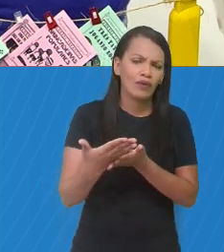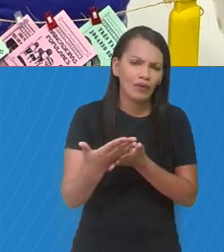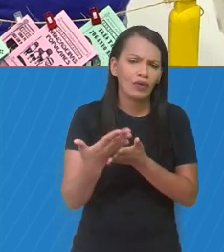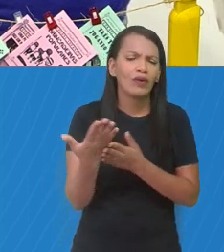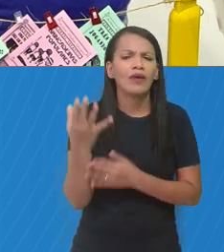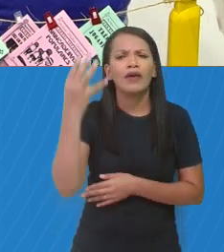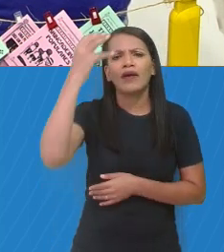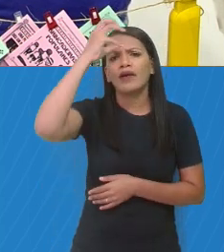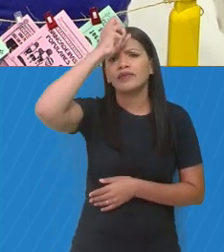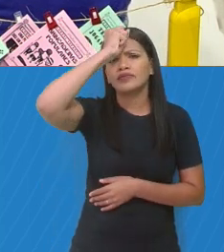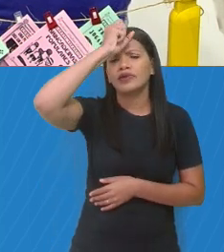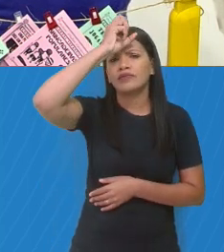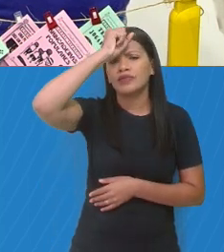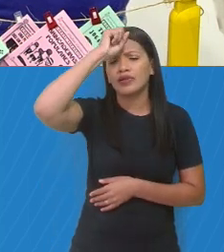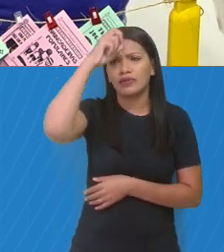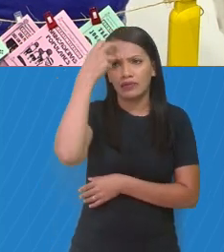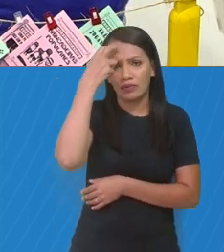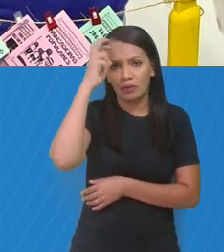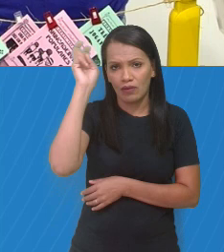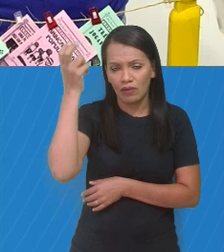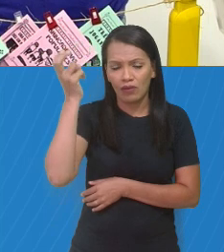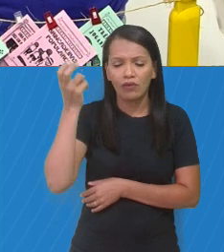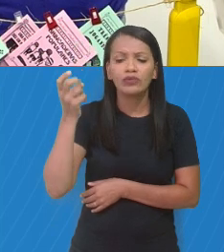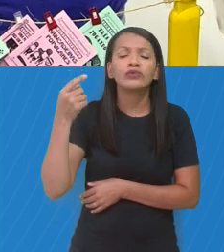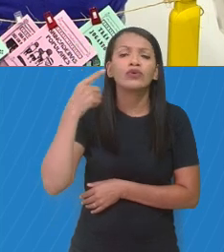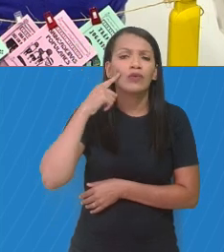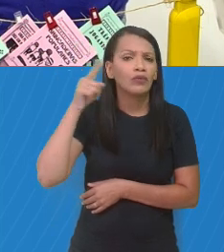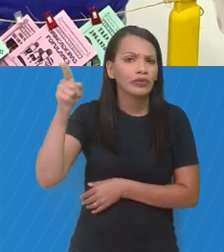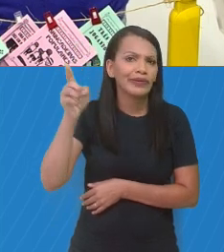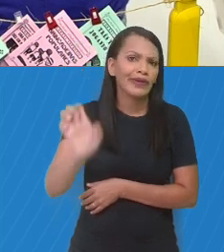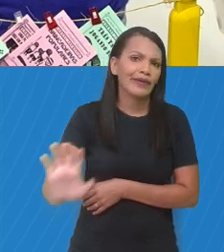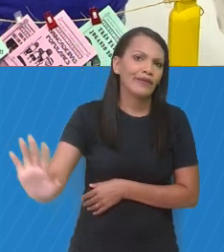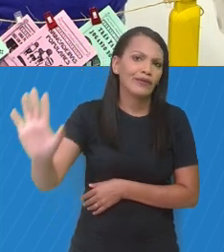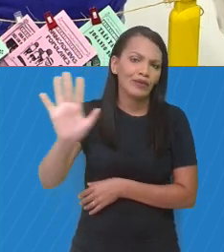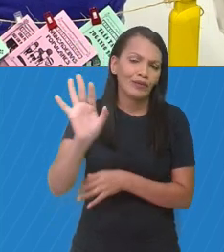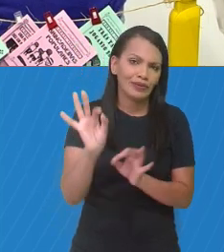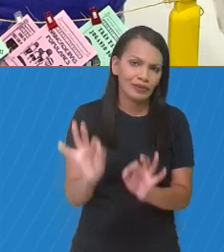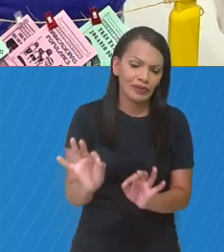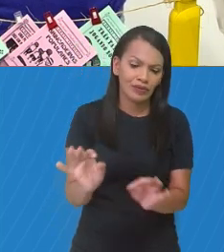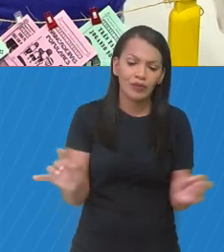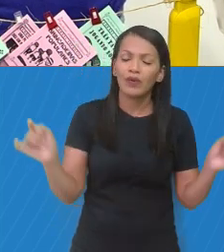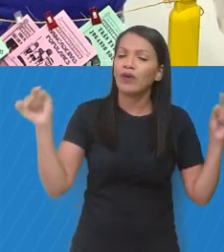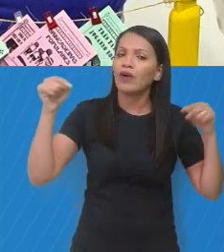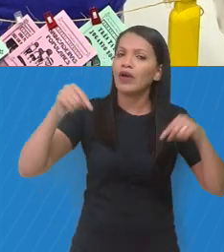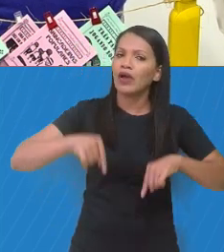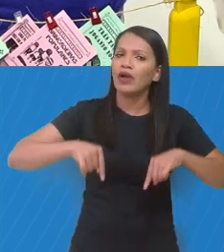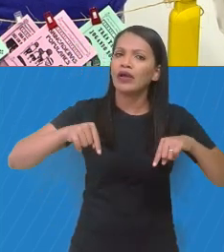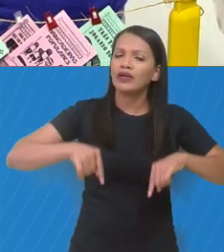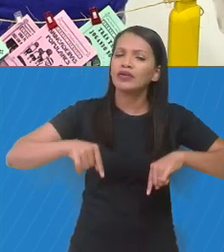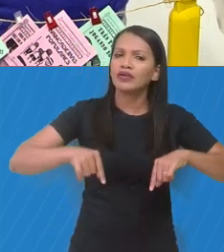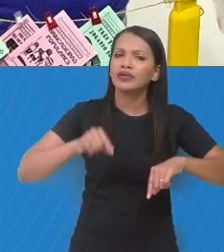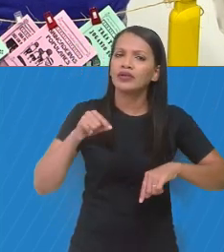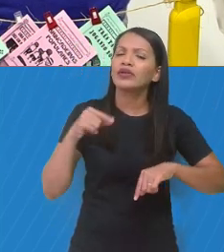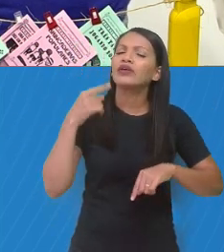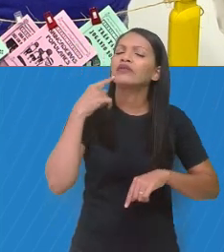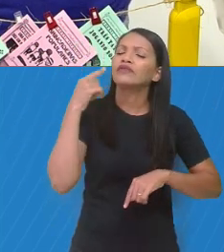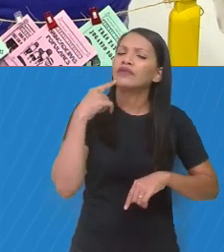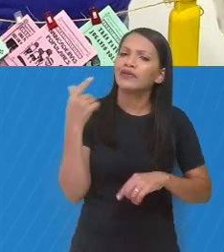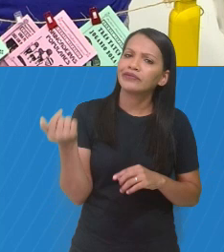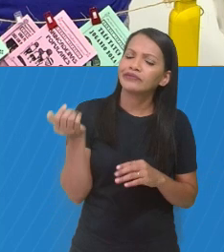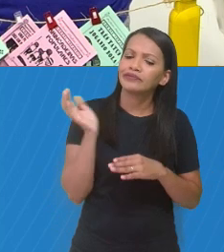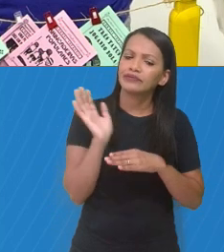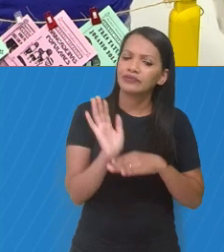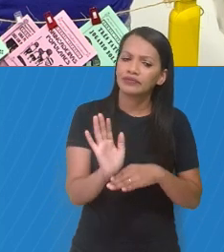a aprender toda uma cultura que veio da Europa, tá? E aqui a gente foi trazendo